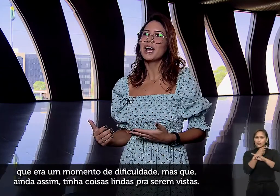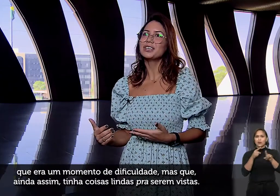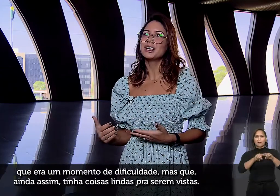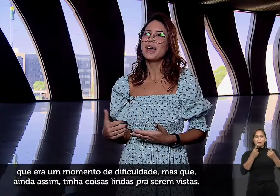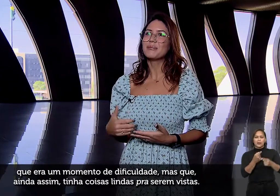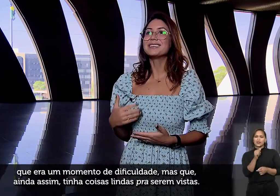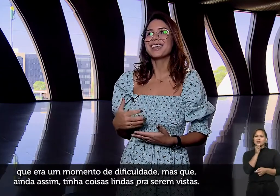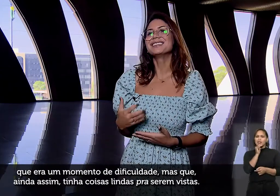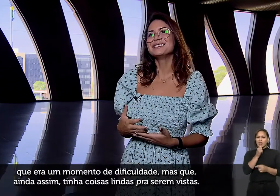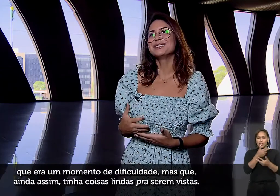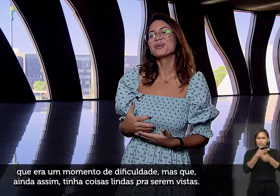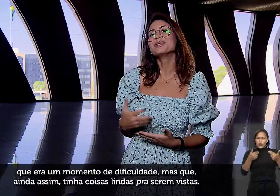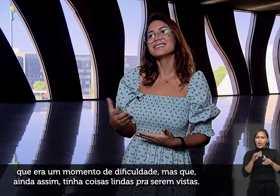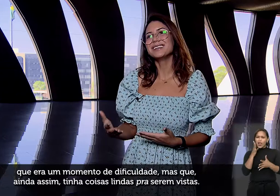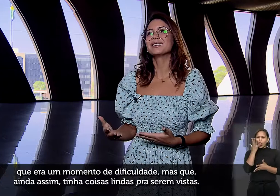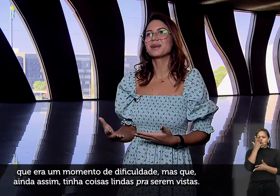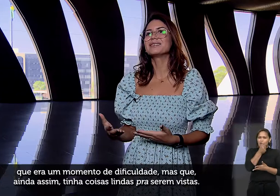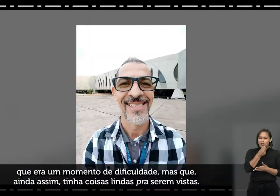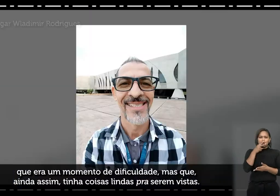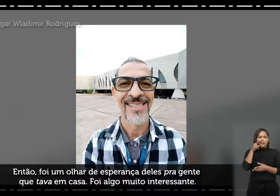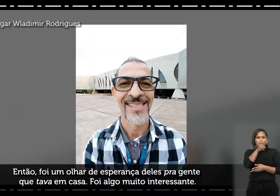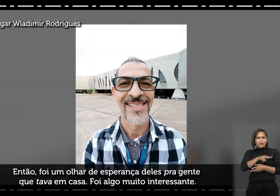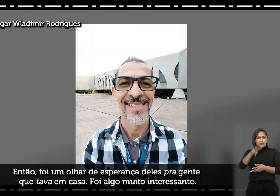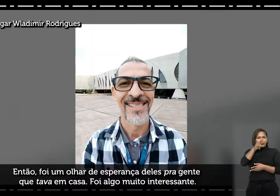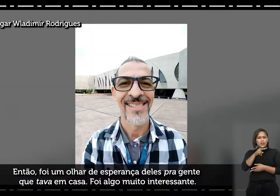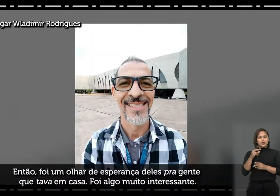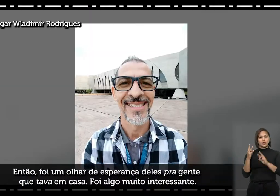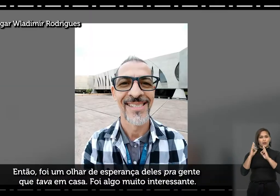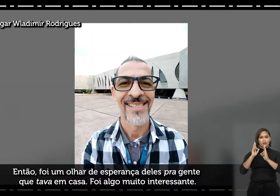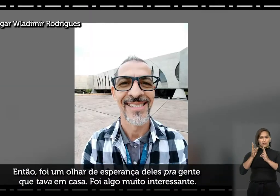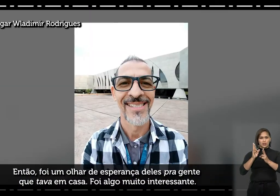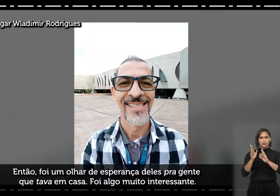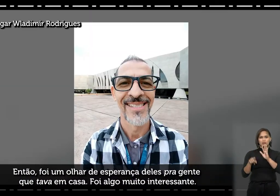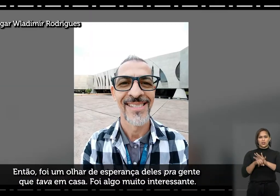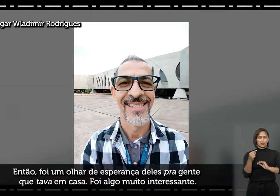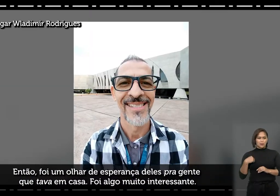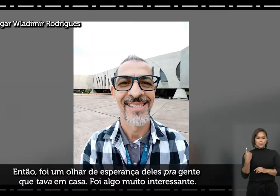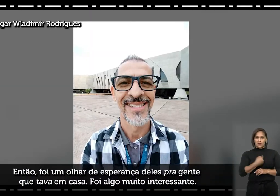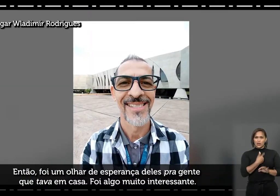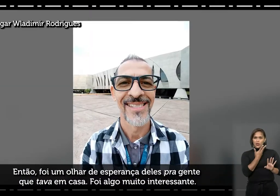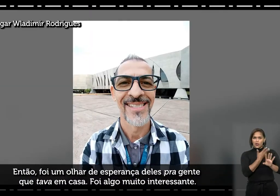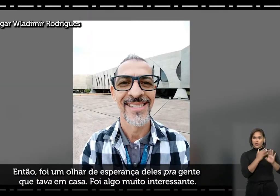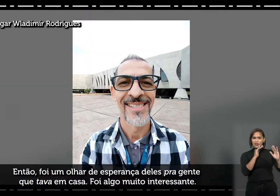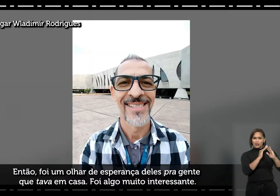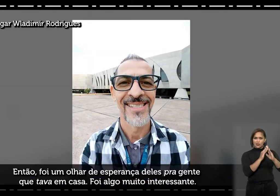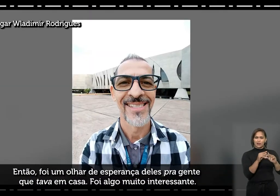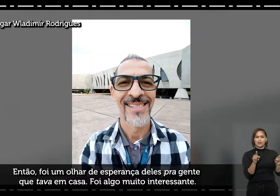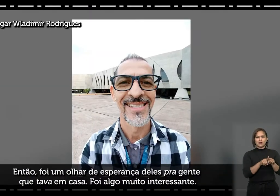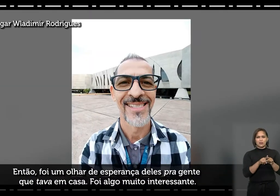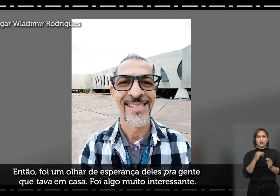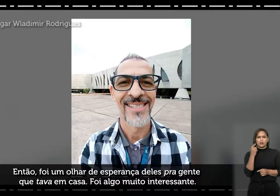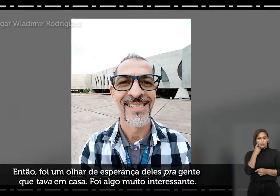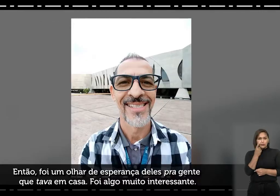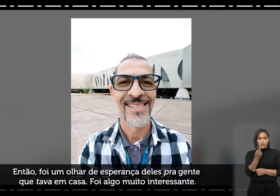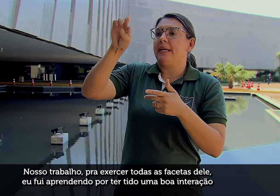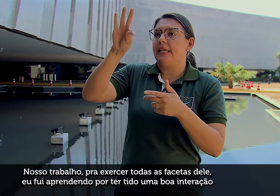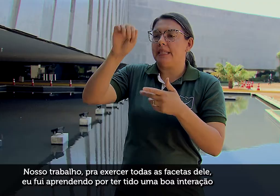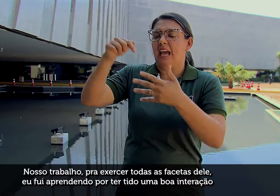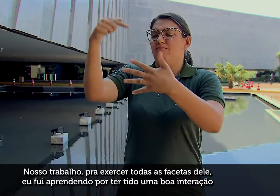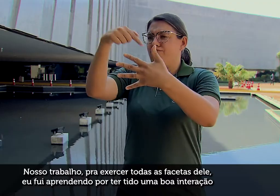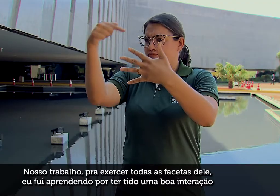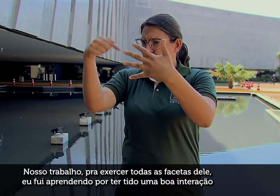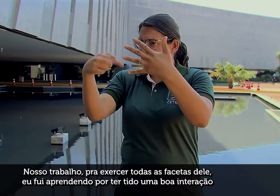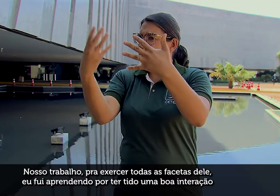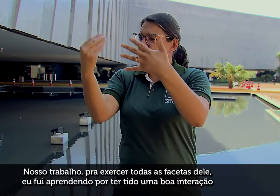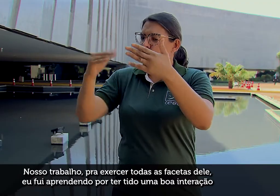de dificuldade, mas que ainda assim tinham coisas lindas para ser vista. Então foi um olhar de esperança deles para a gente que estava em casa. Foi algo muito interessante. No